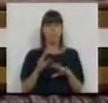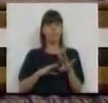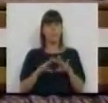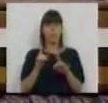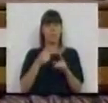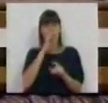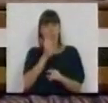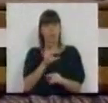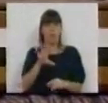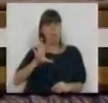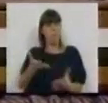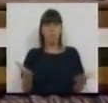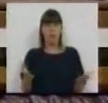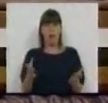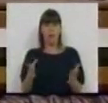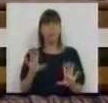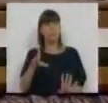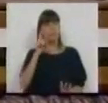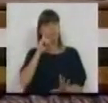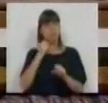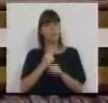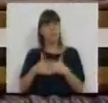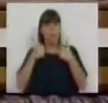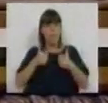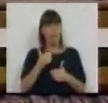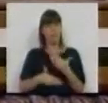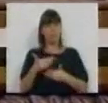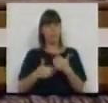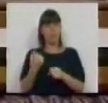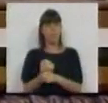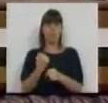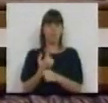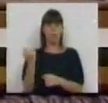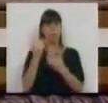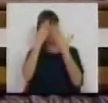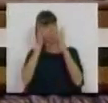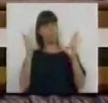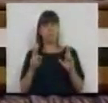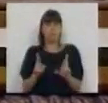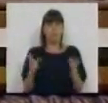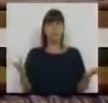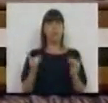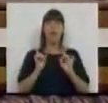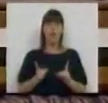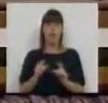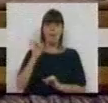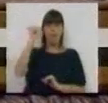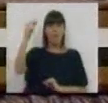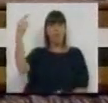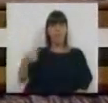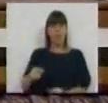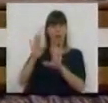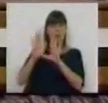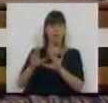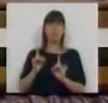fazer pouco do país e garanta o regular funcionamento das instituições democráticas. É esse o seu